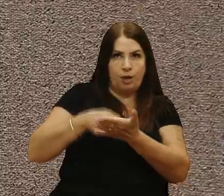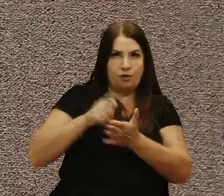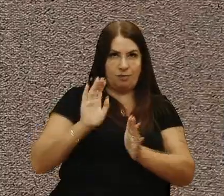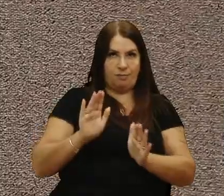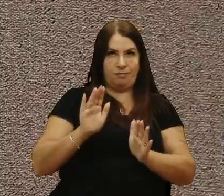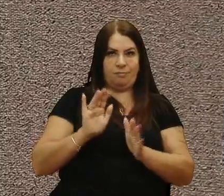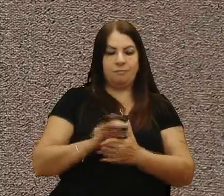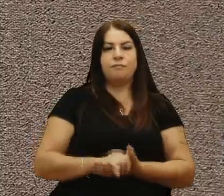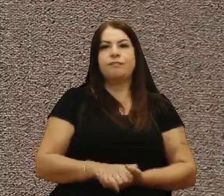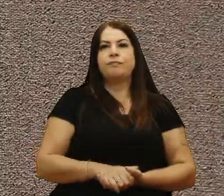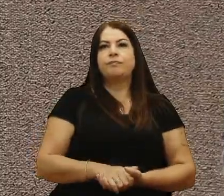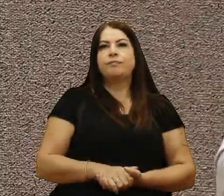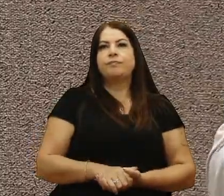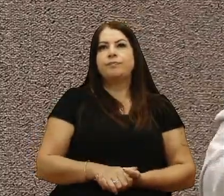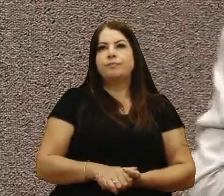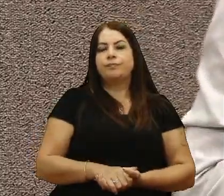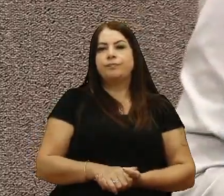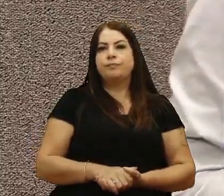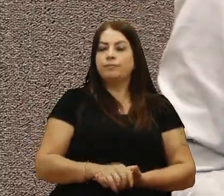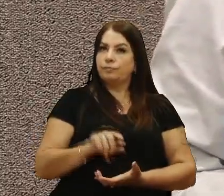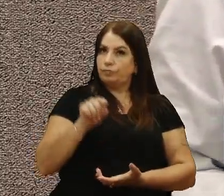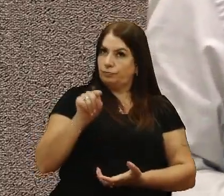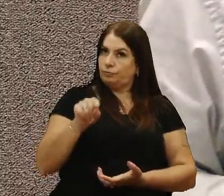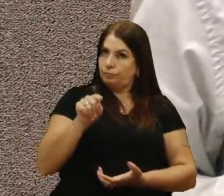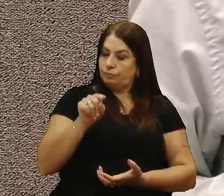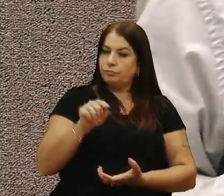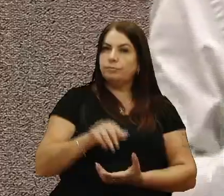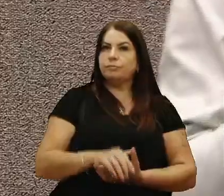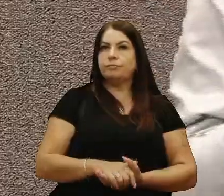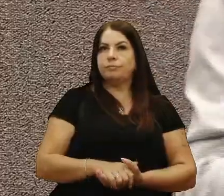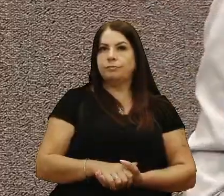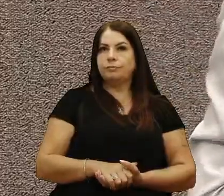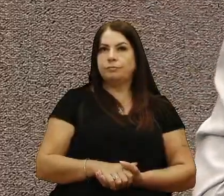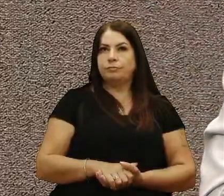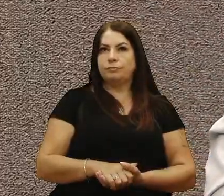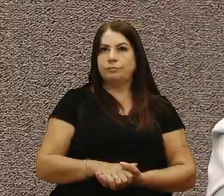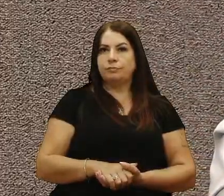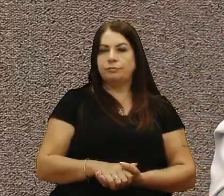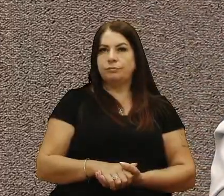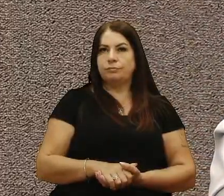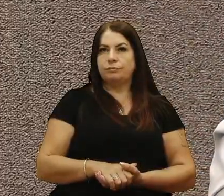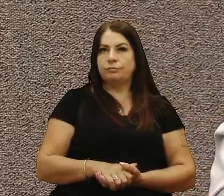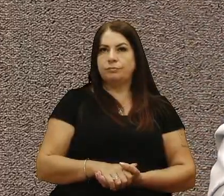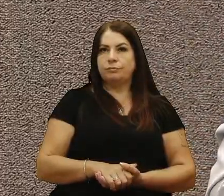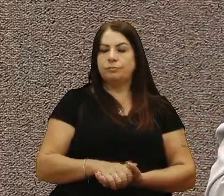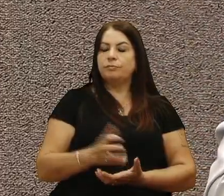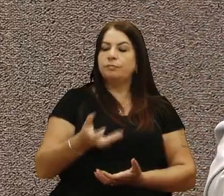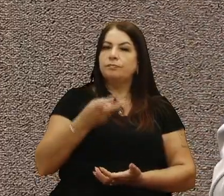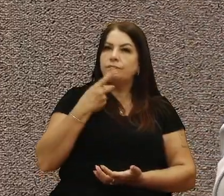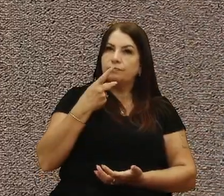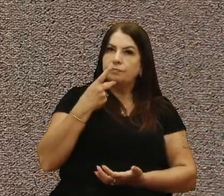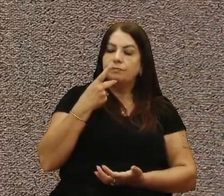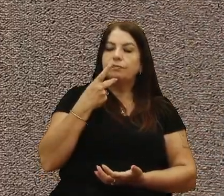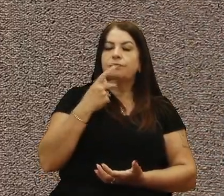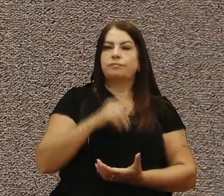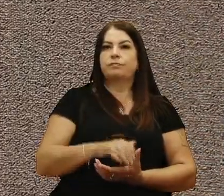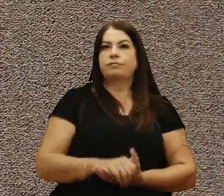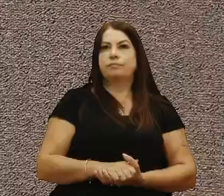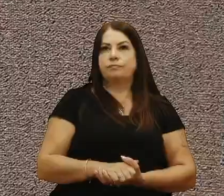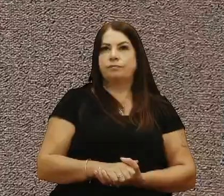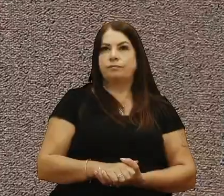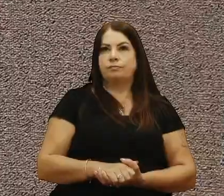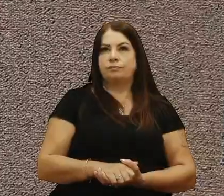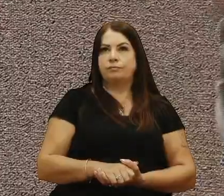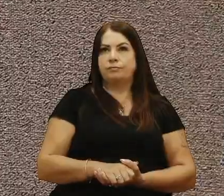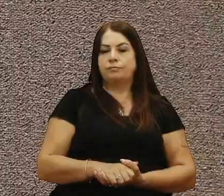obrigatório. E aqui, eu quero dizer que, indo em encontro com